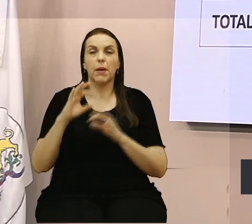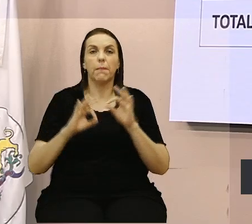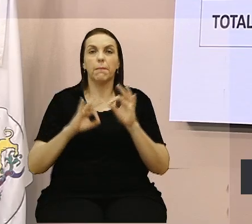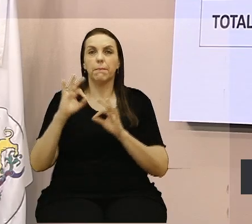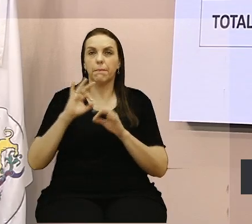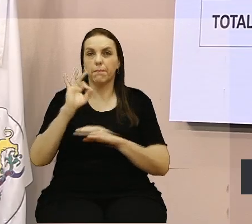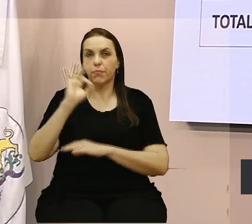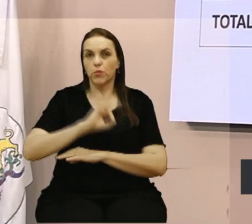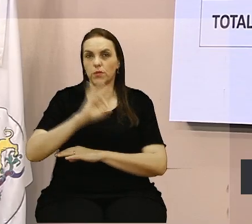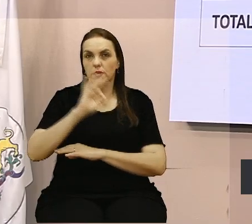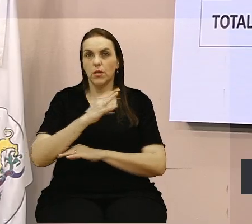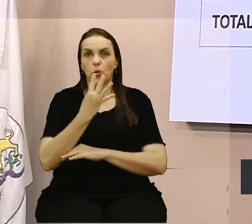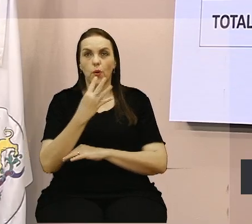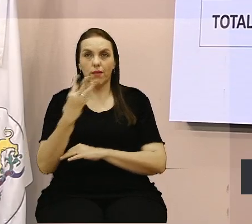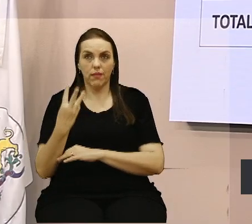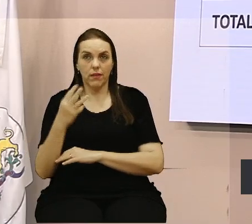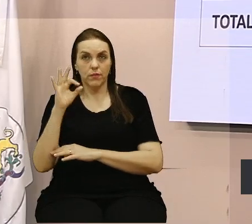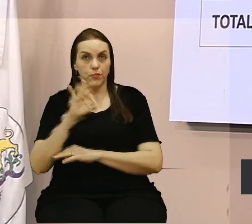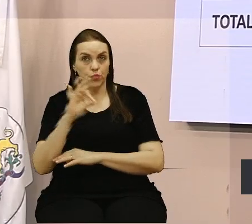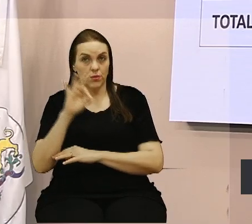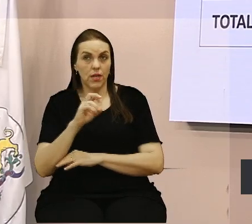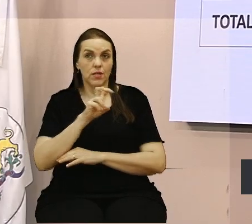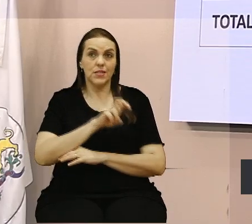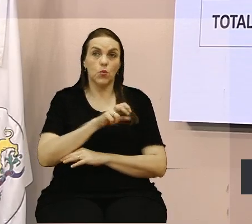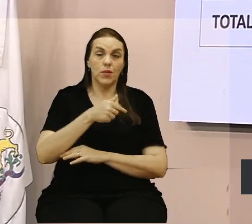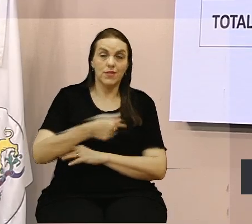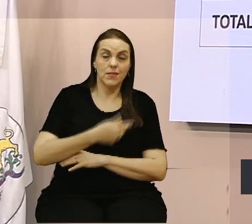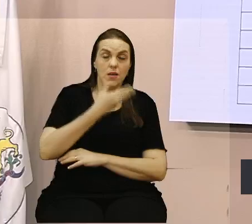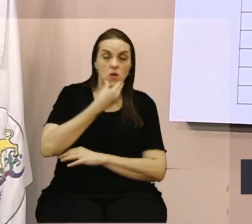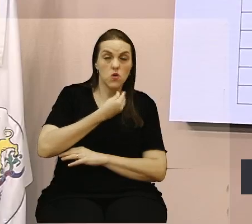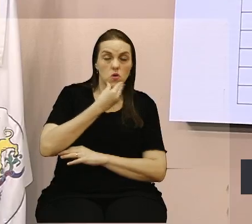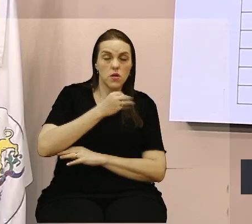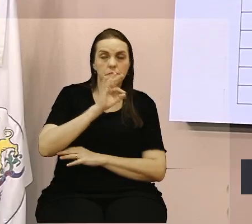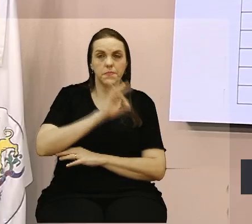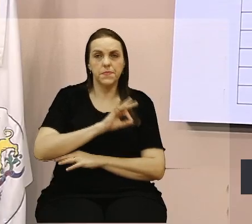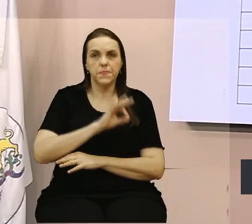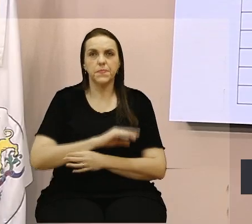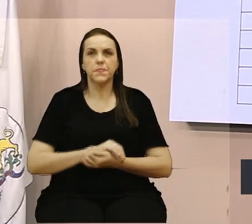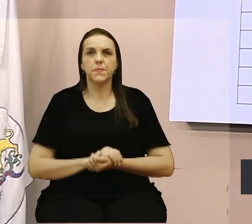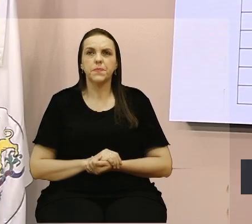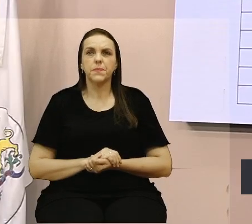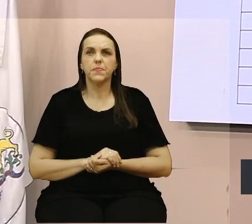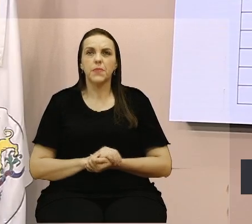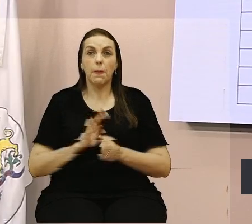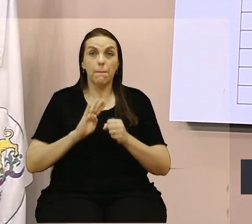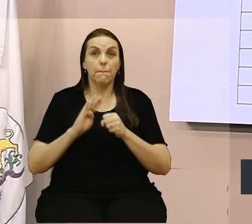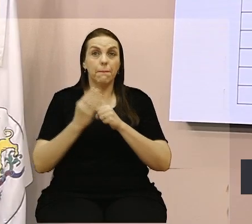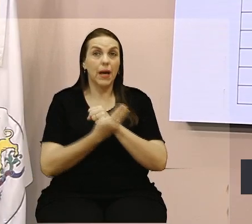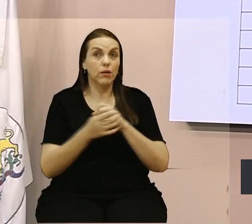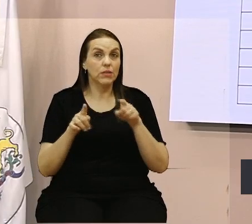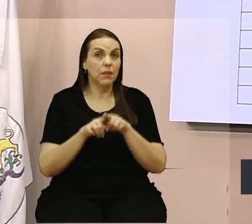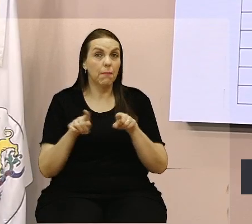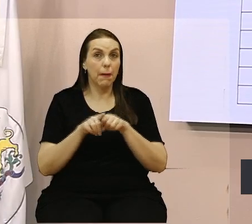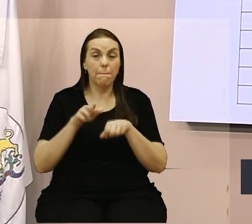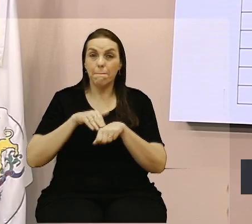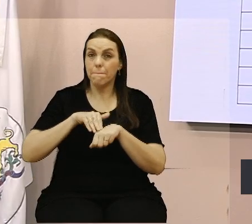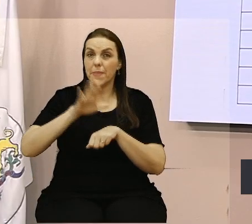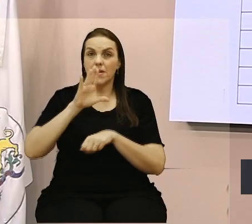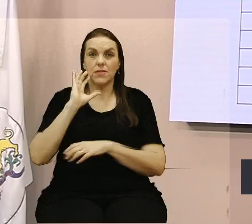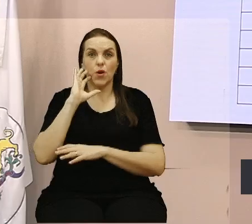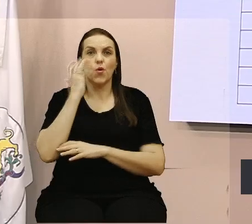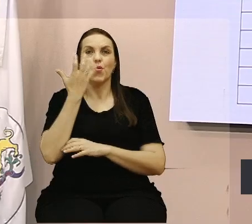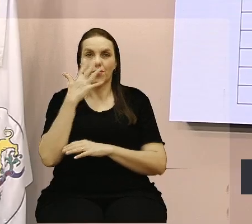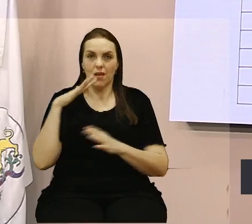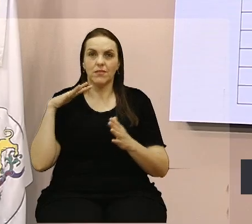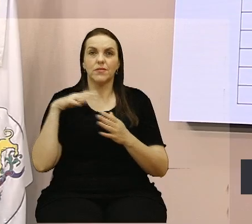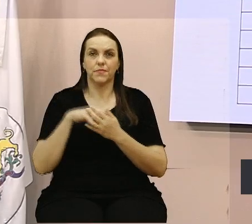de 43% contra 57% de homens. Os bairros atingidos,